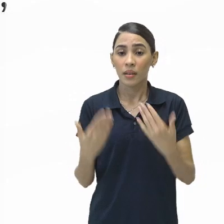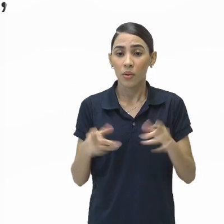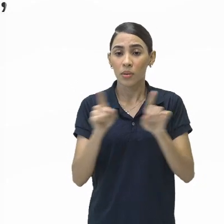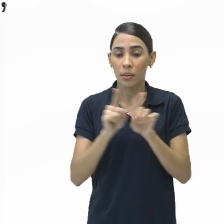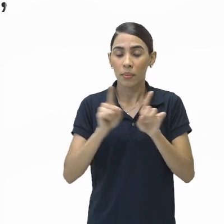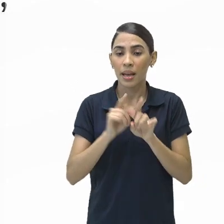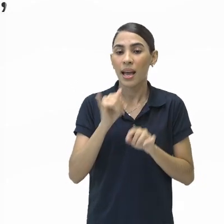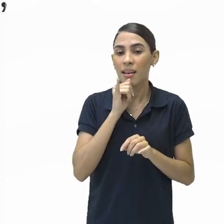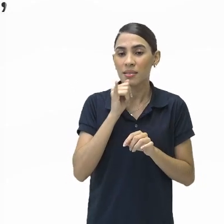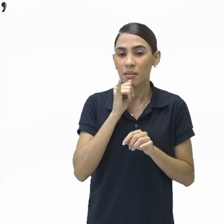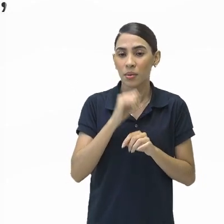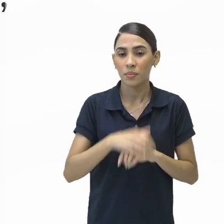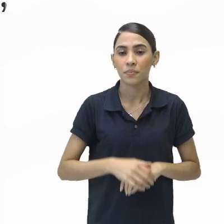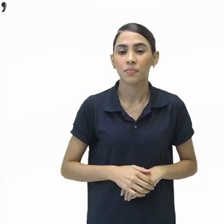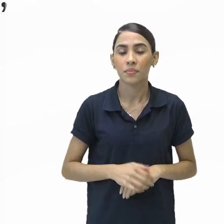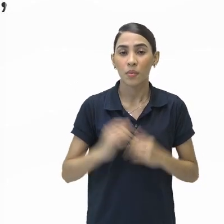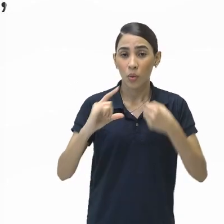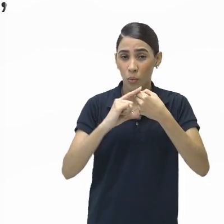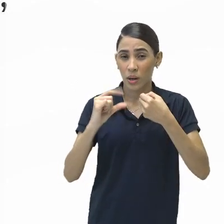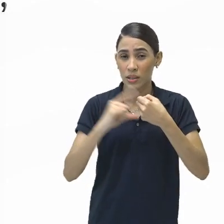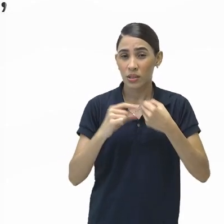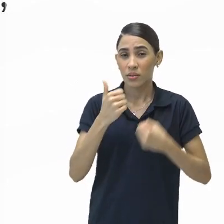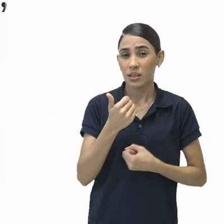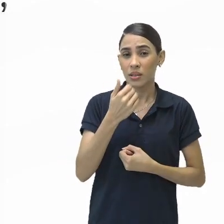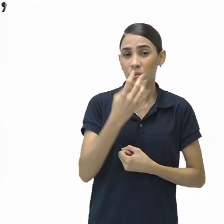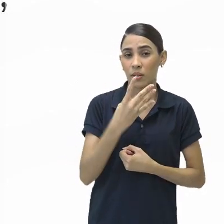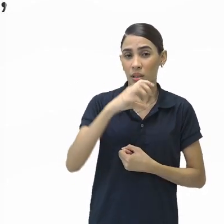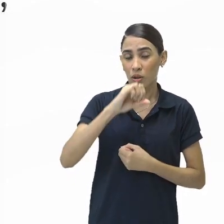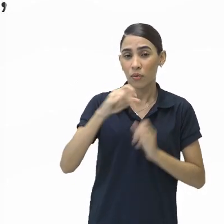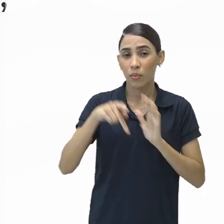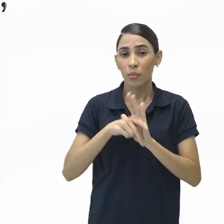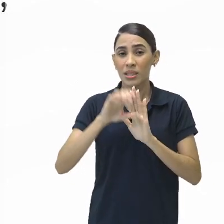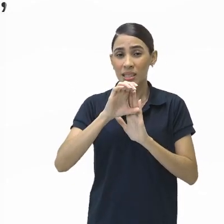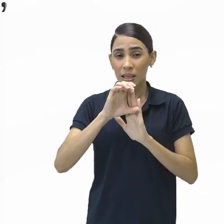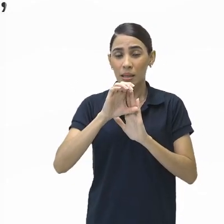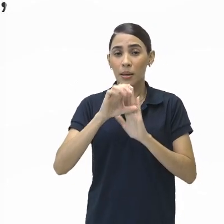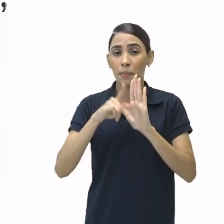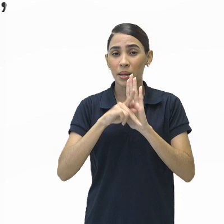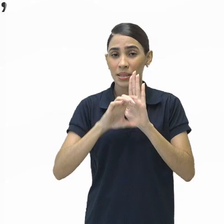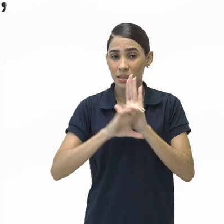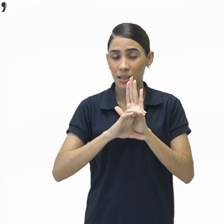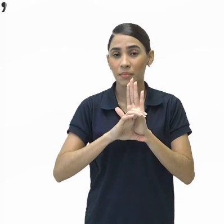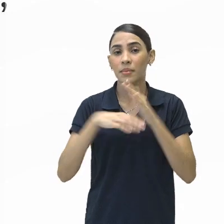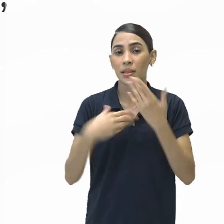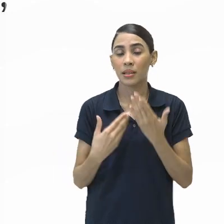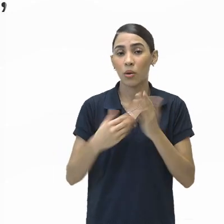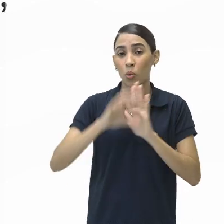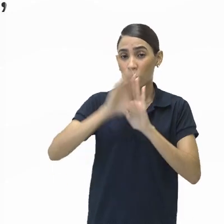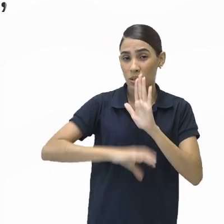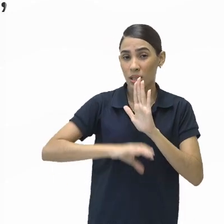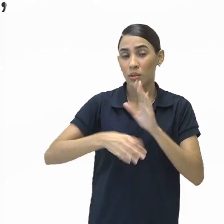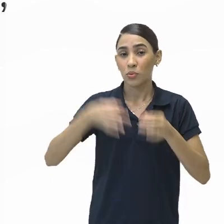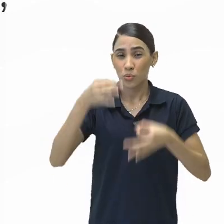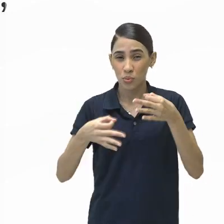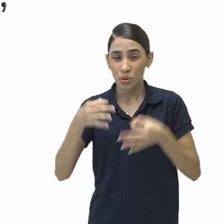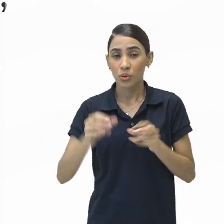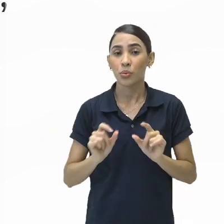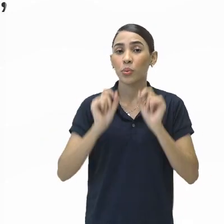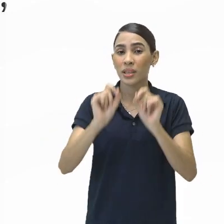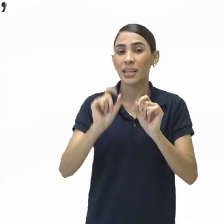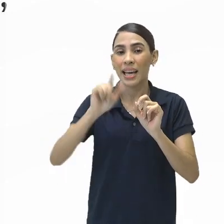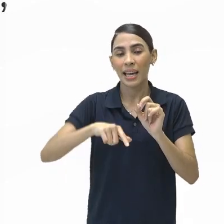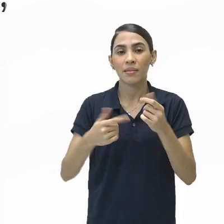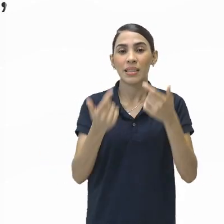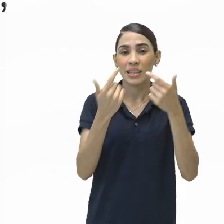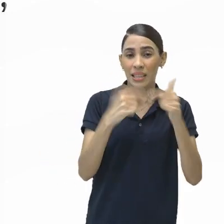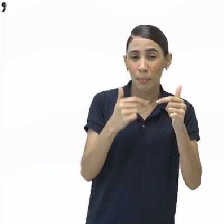ali o artigo 149 do Código Penal Brasileiro, a definição jurídica do que é trabalho